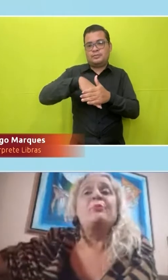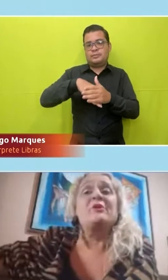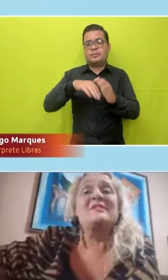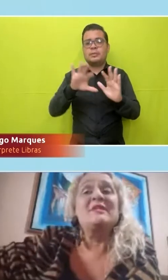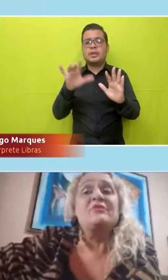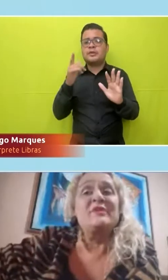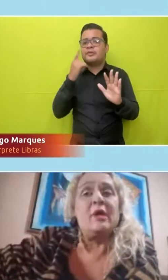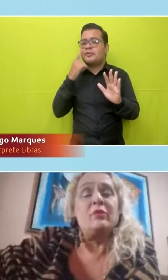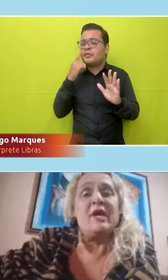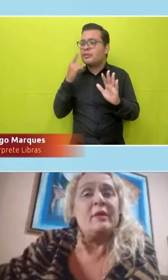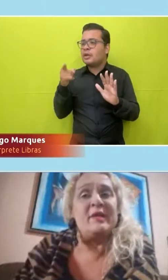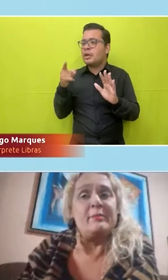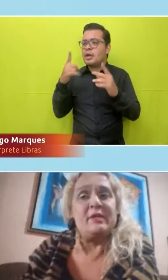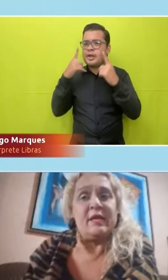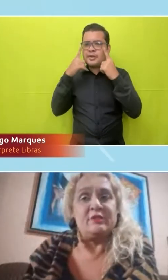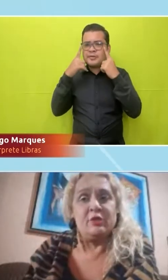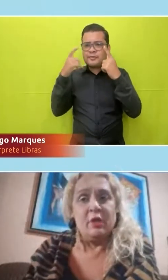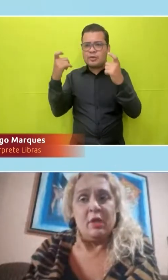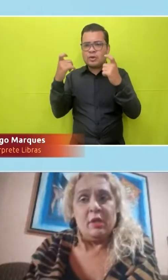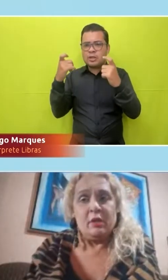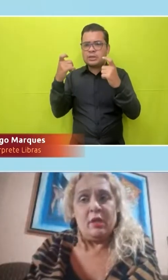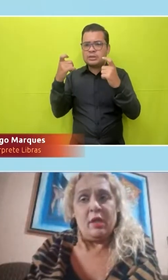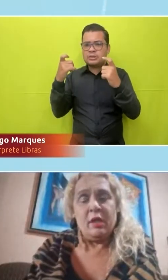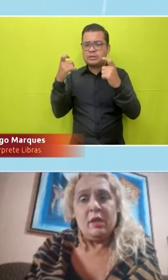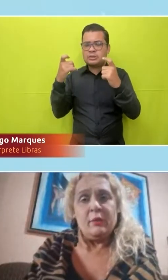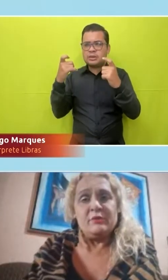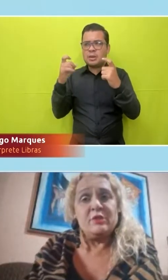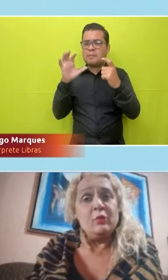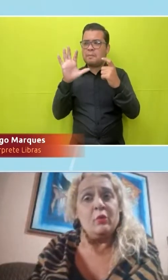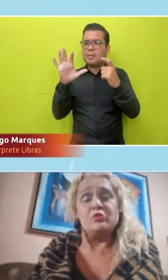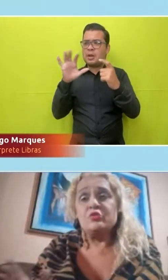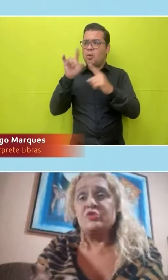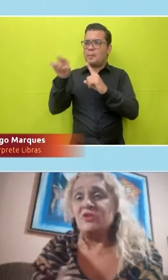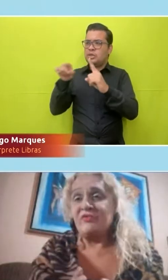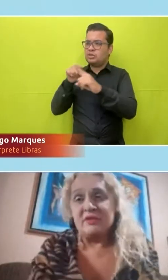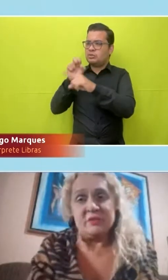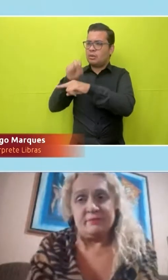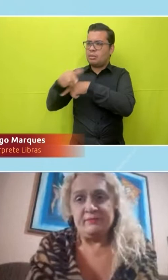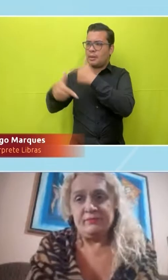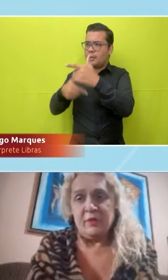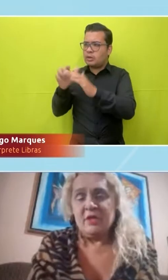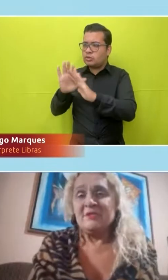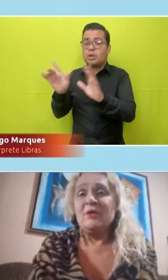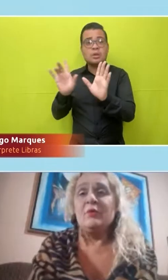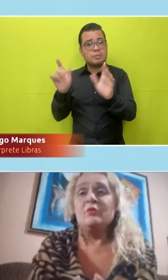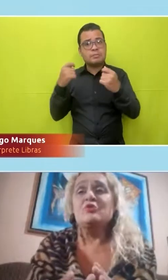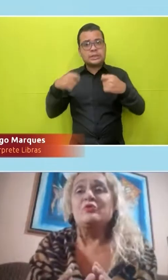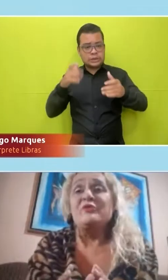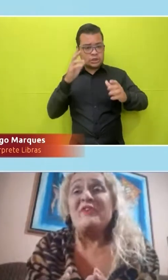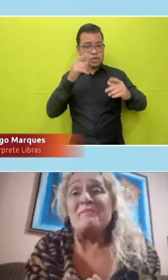para o processo final, que é a empregabilidade. Né? Se eu não discutir infância, se eu não discutir